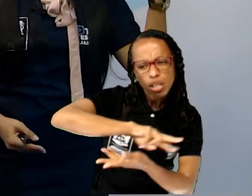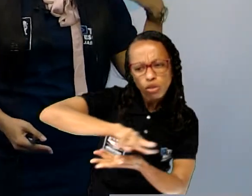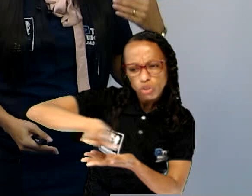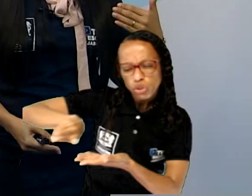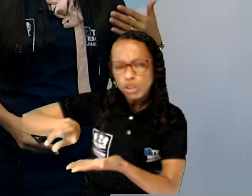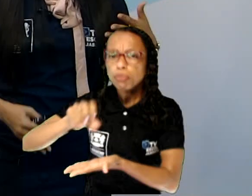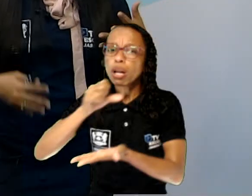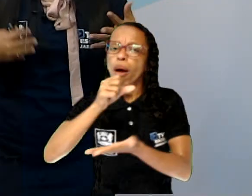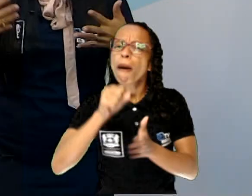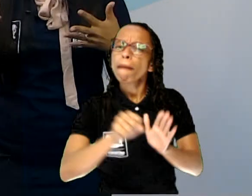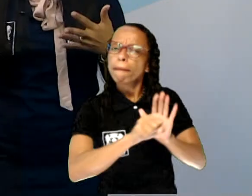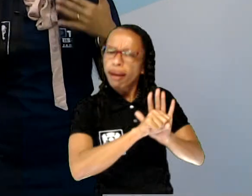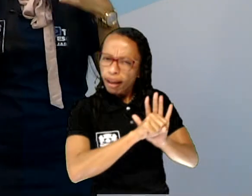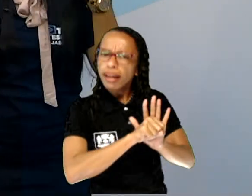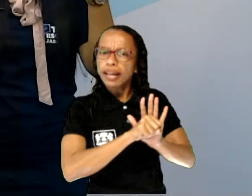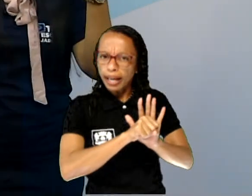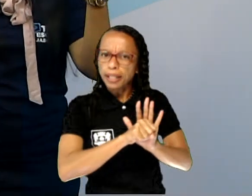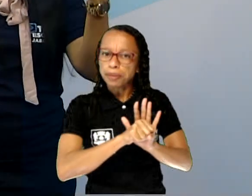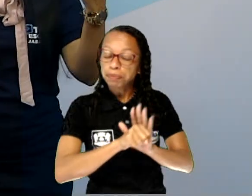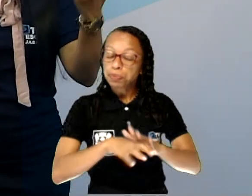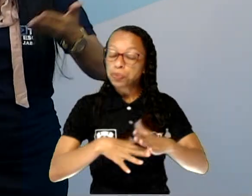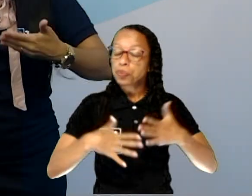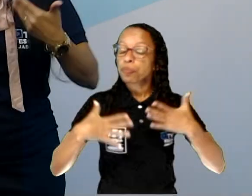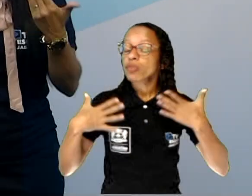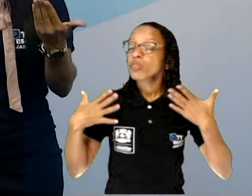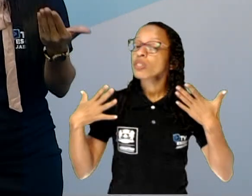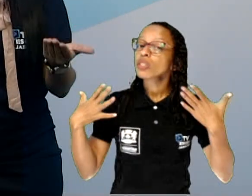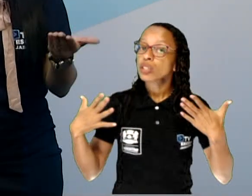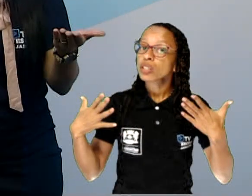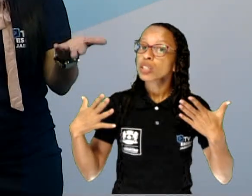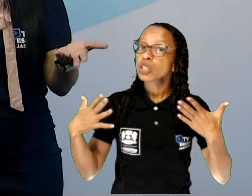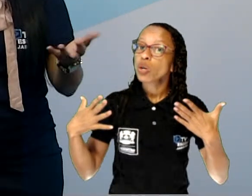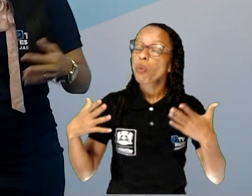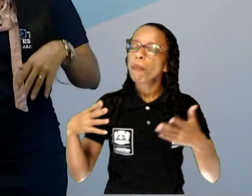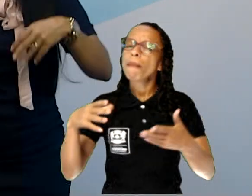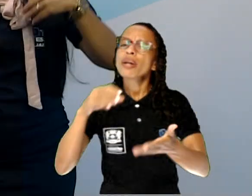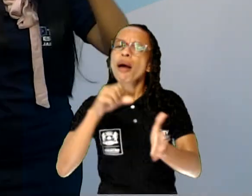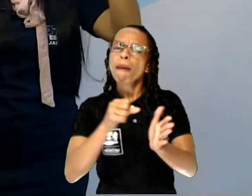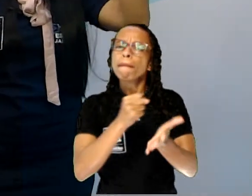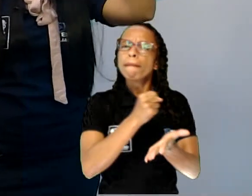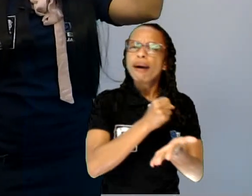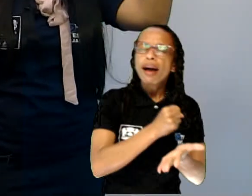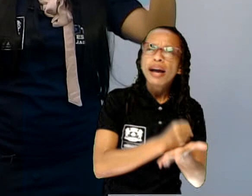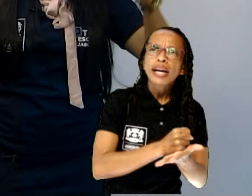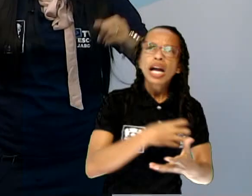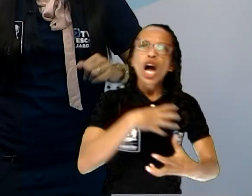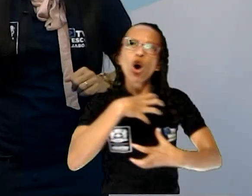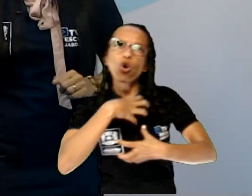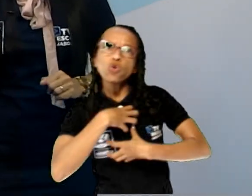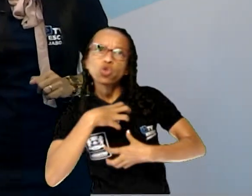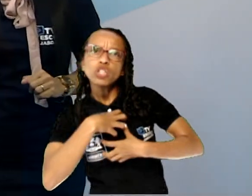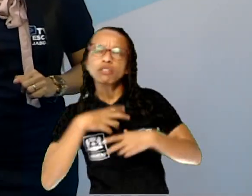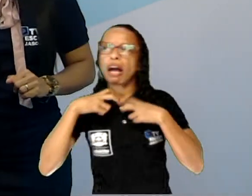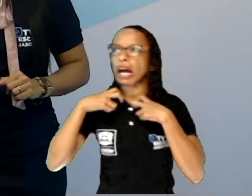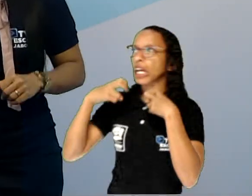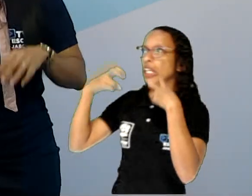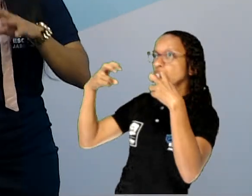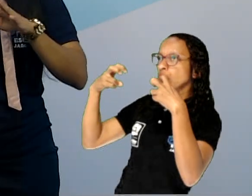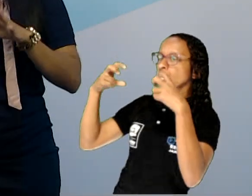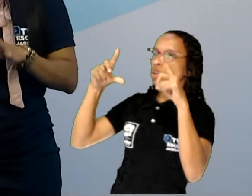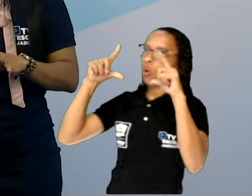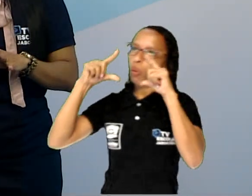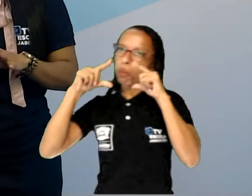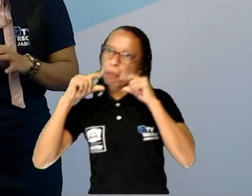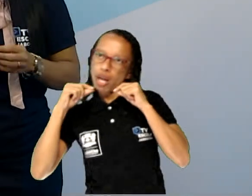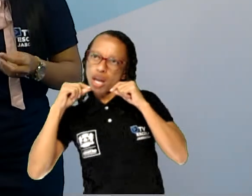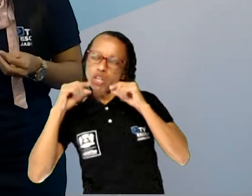caso da pontuação, a marcar a intonicidade da fala, né? Se eu estou gritando, se eu estou falando baixo, se eu